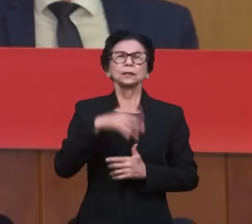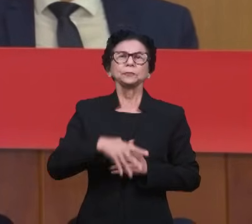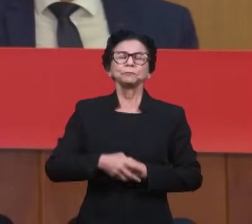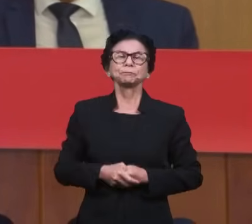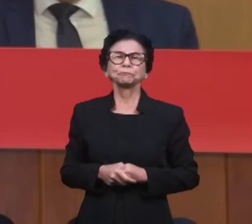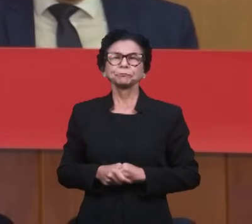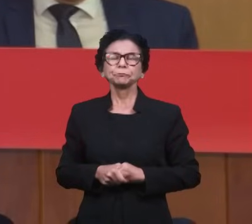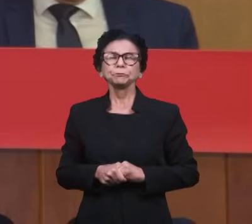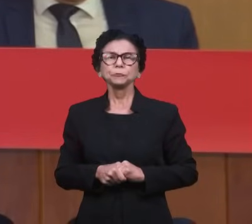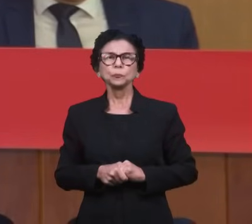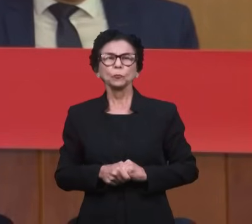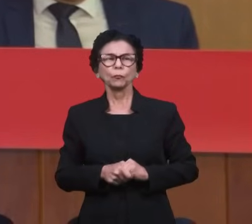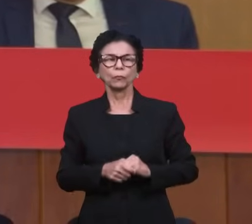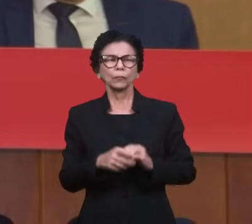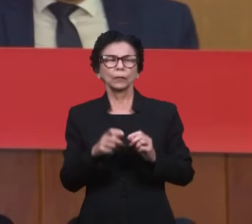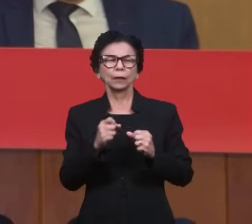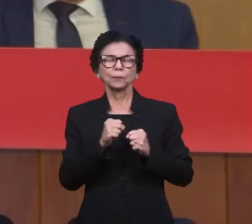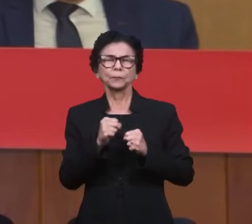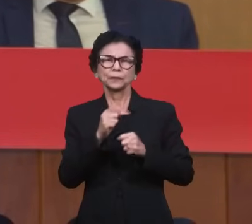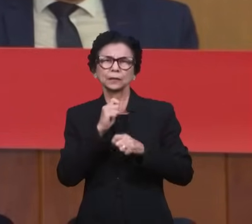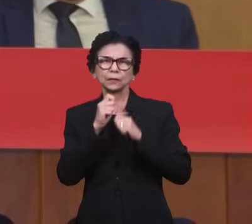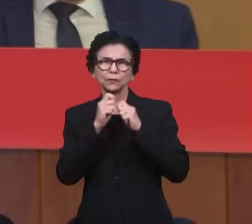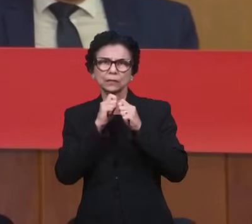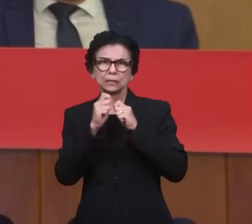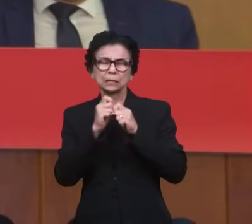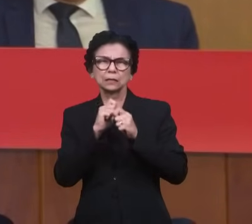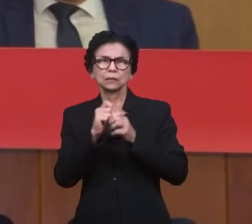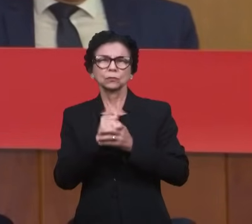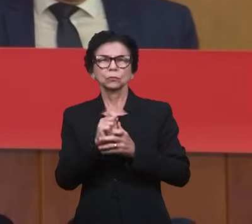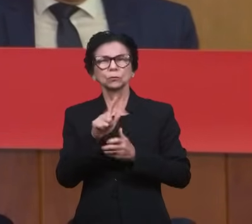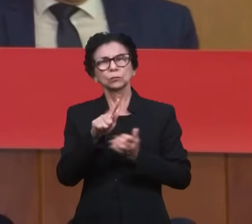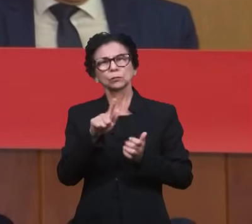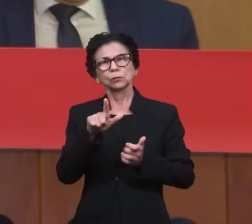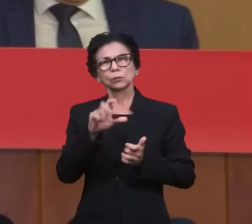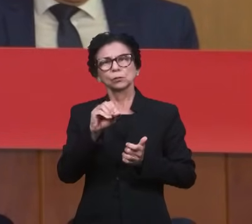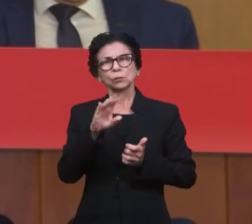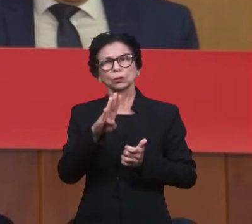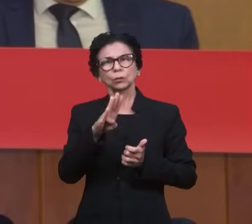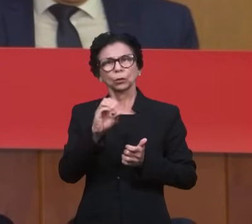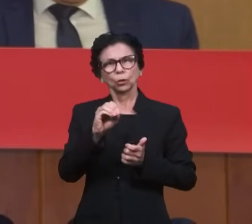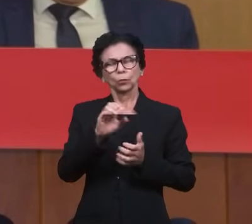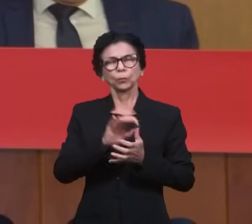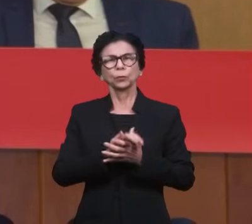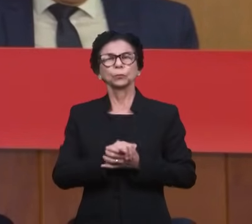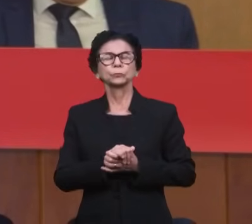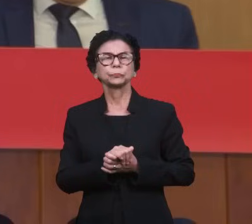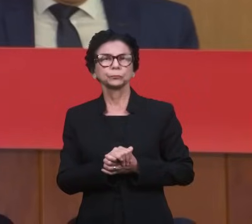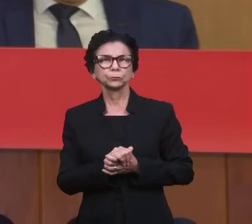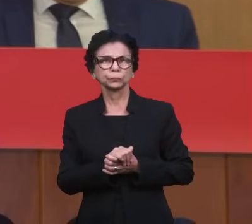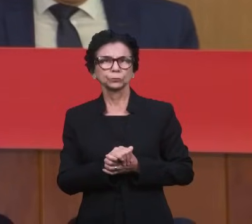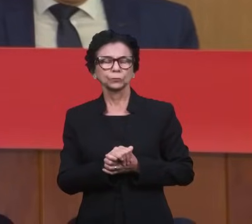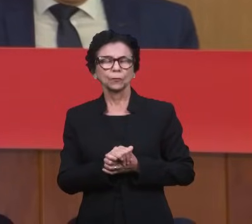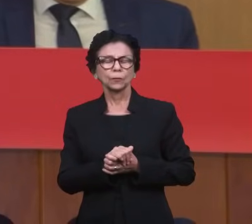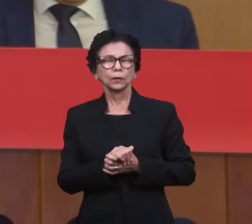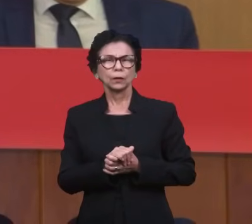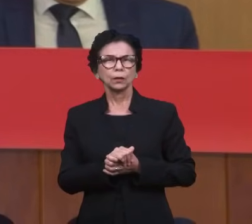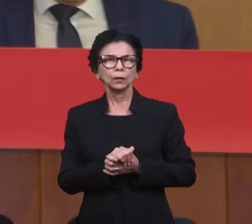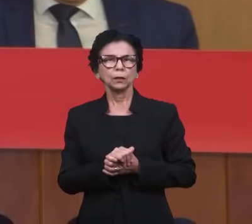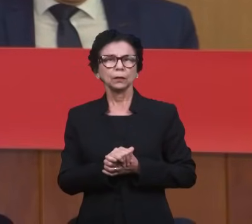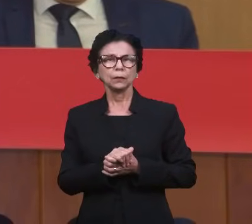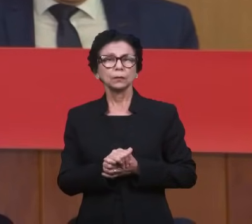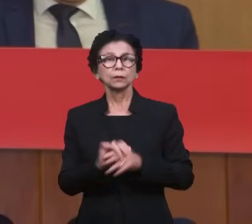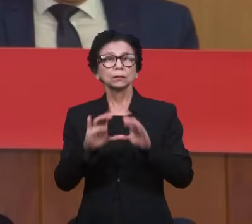os 50 anos dessa reportagem em 2020, e disse que a